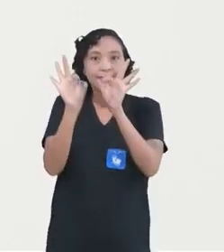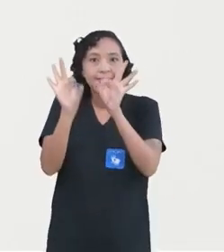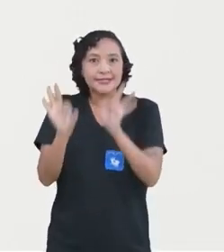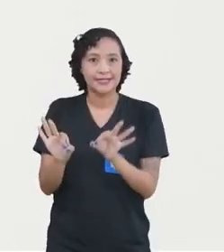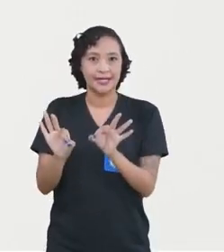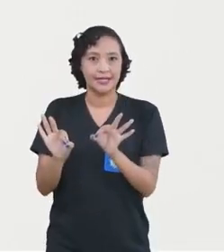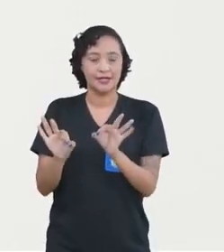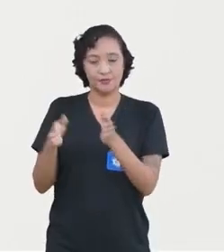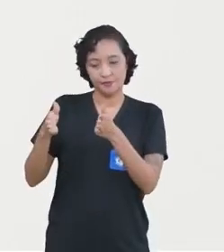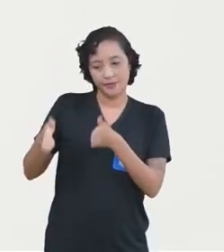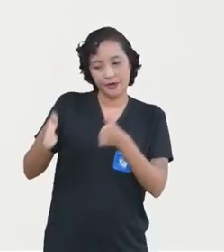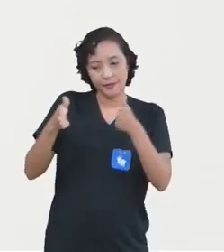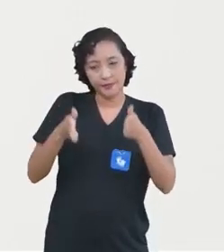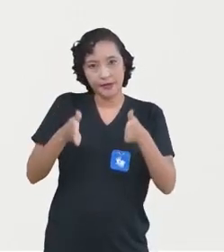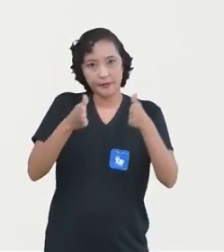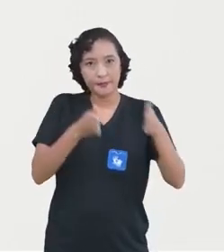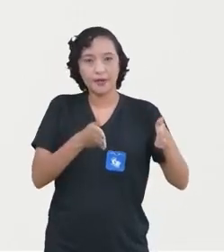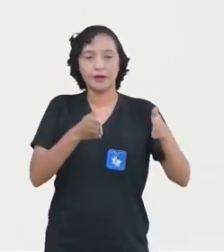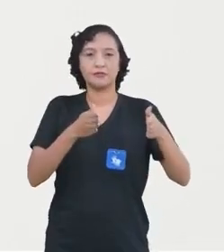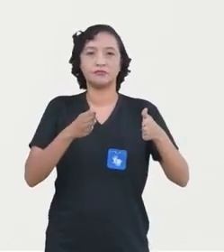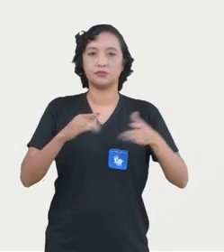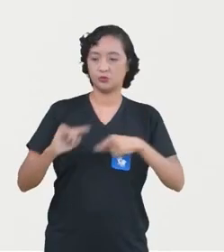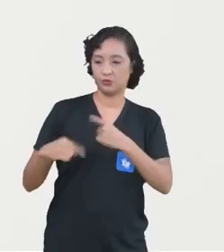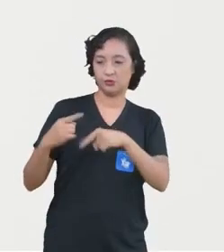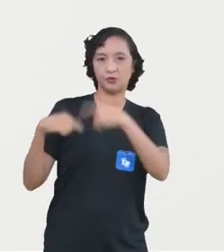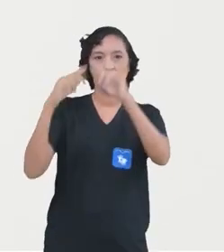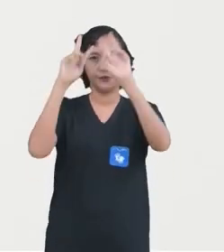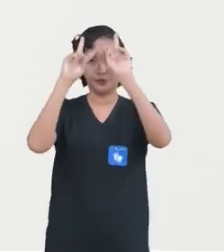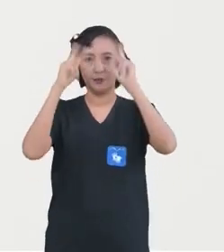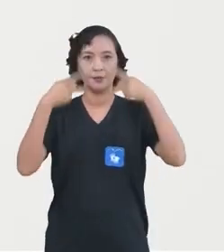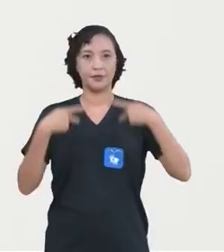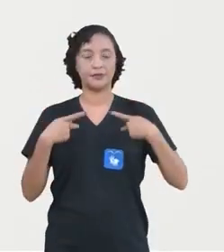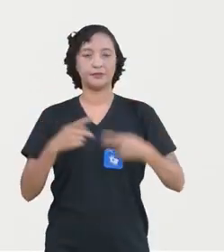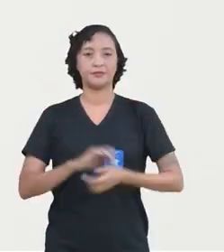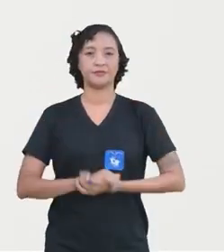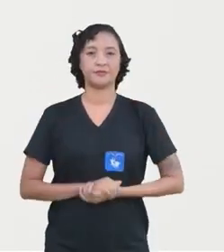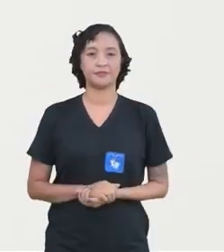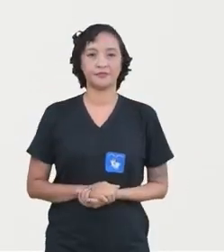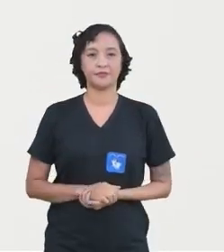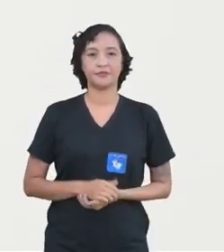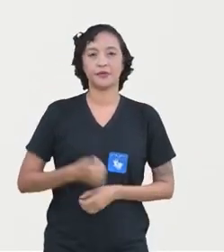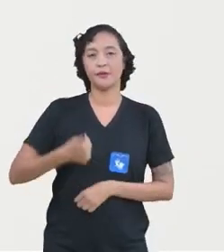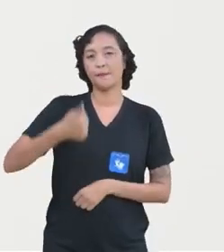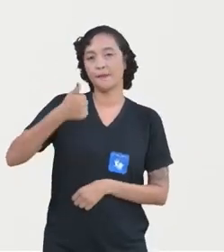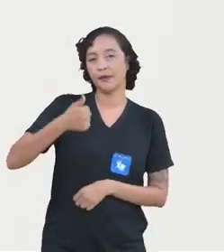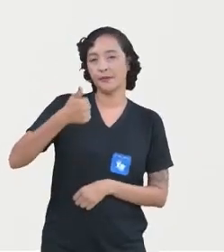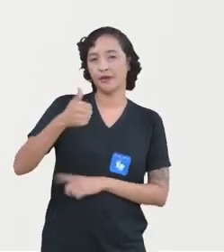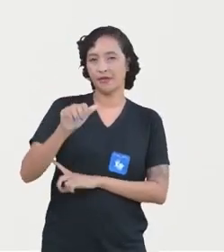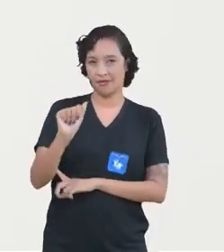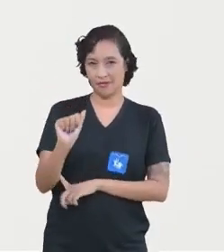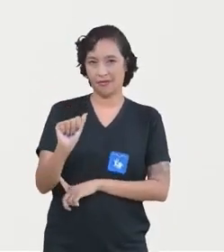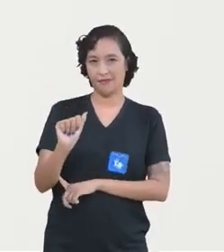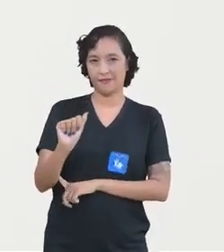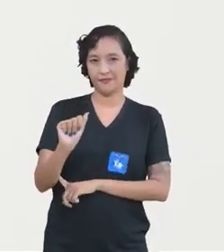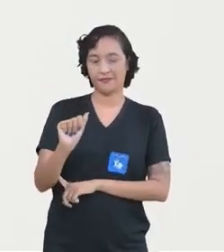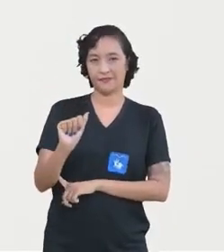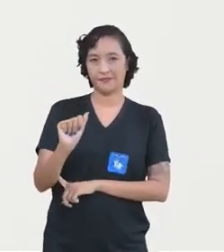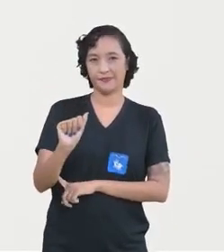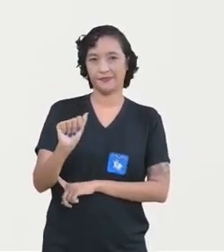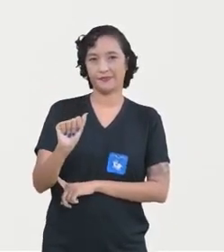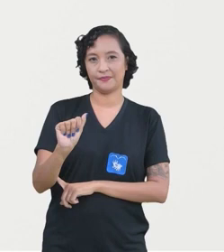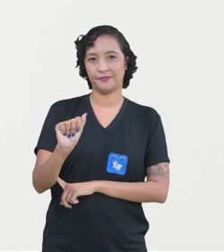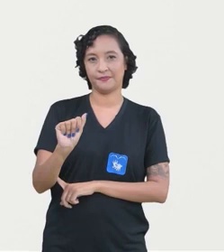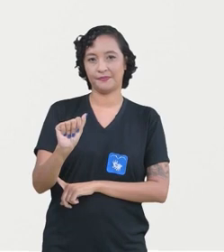do desenvolvimento humano correta. Primeira opção, coloquei para